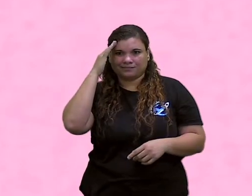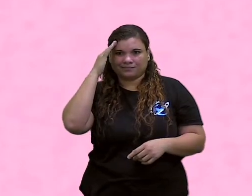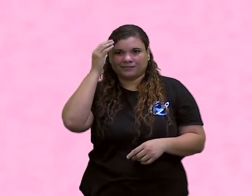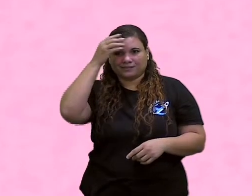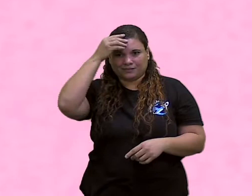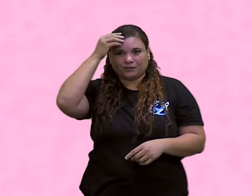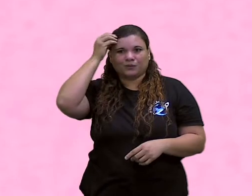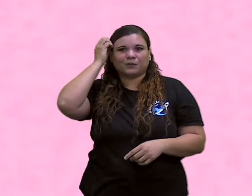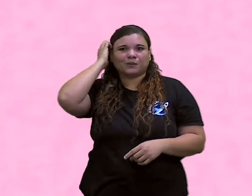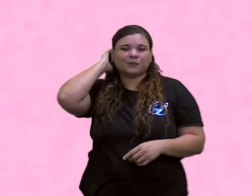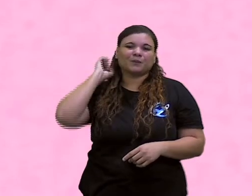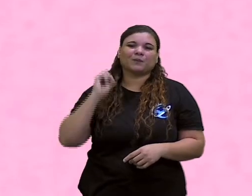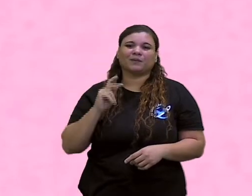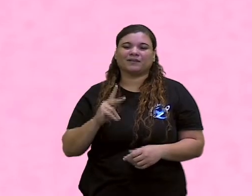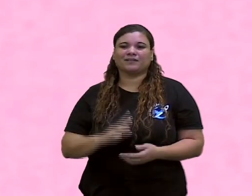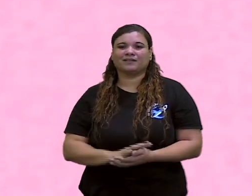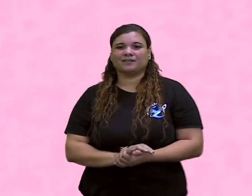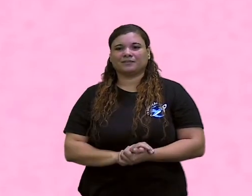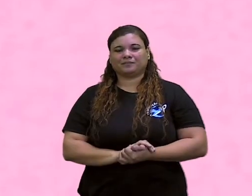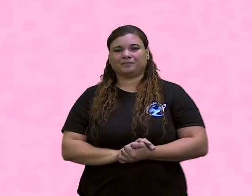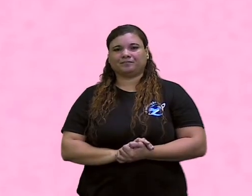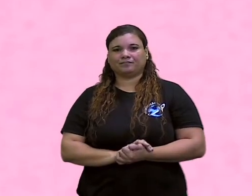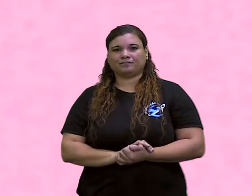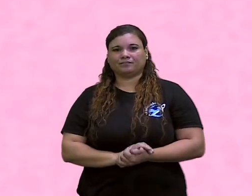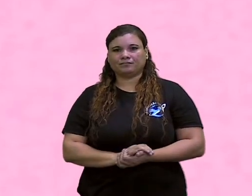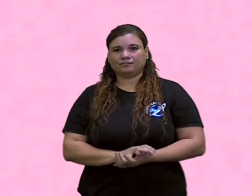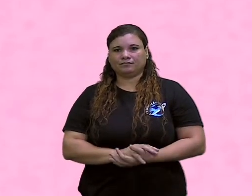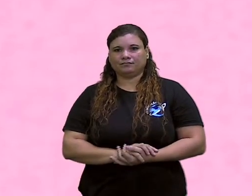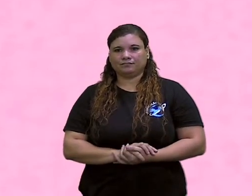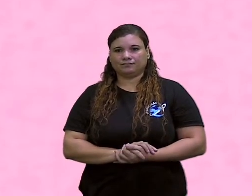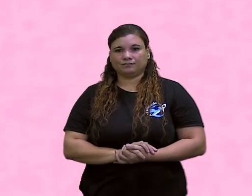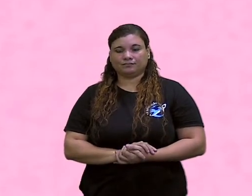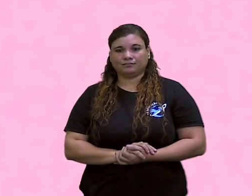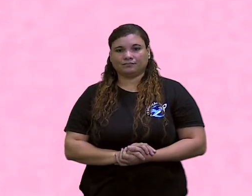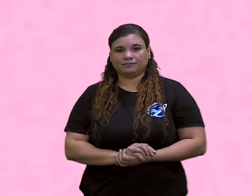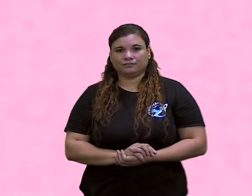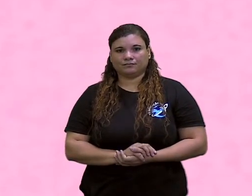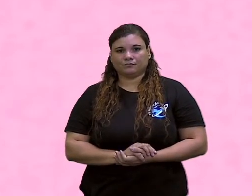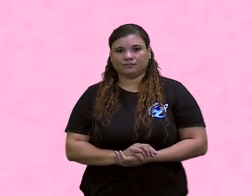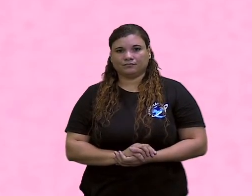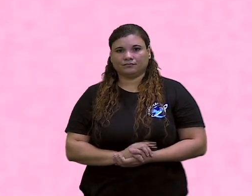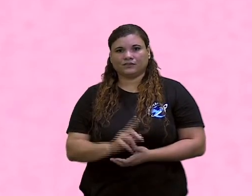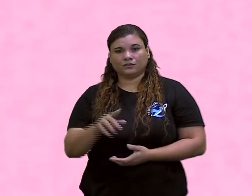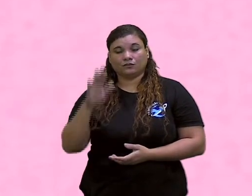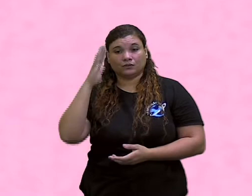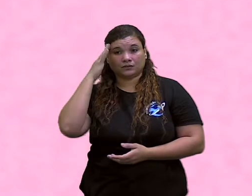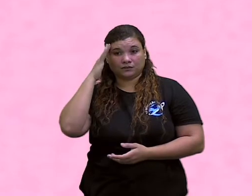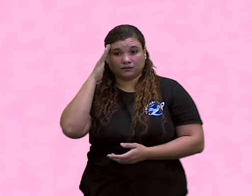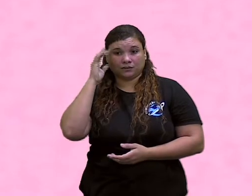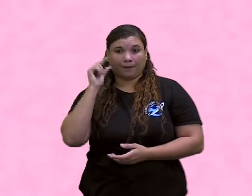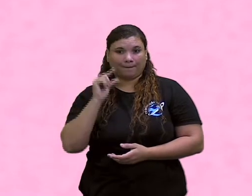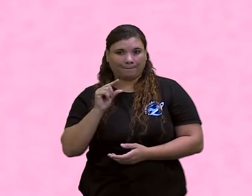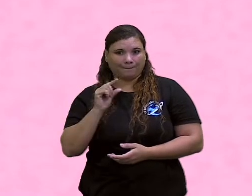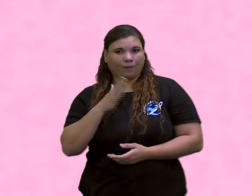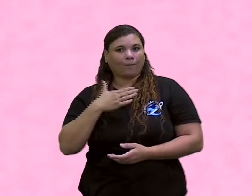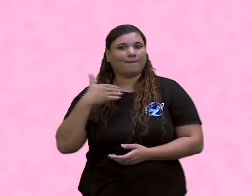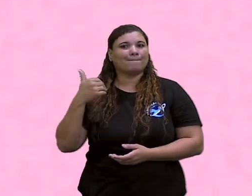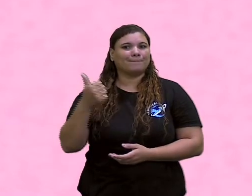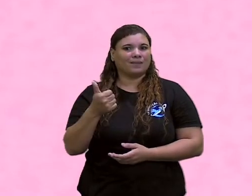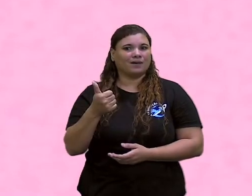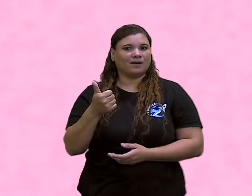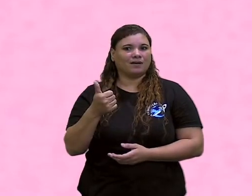tá? São os adjuntos adverbiais de modo. Então, você já conseguiu ter toda uma noção, né? Do